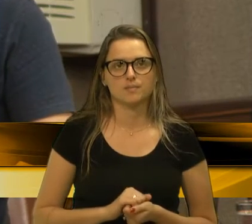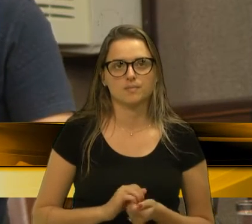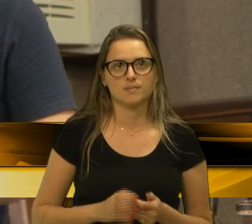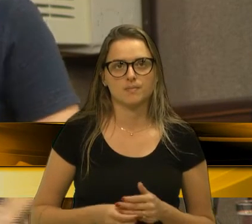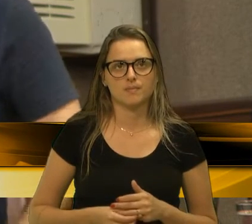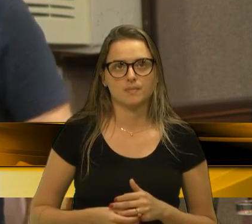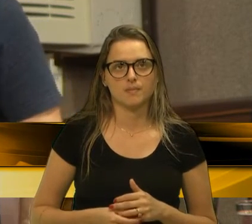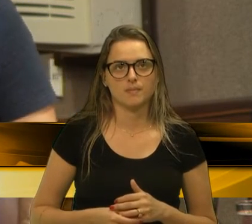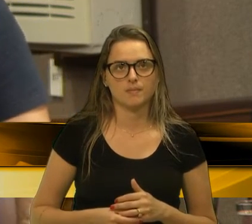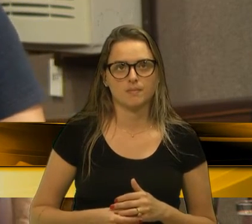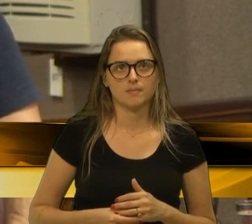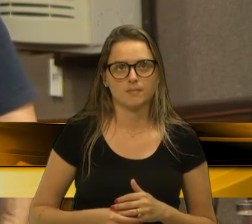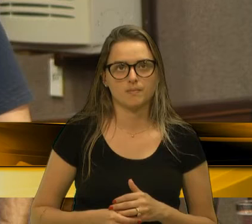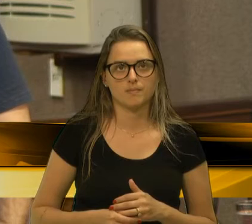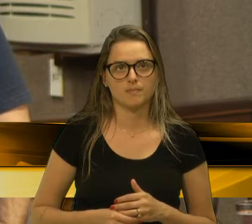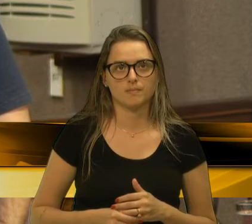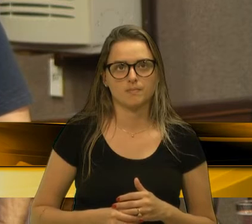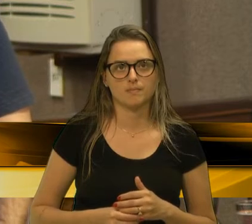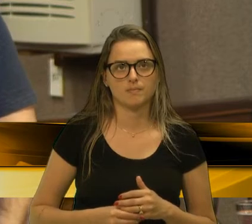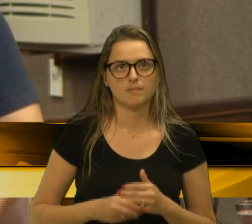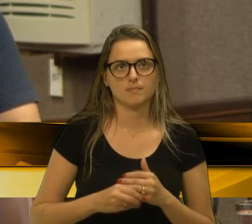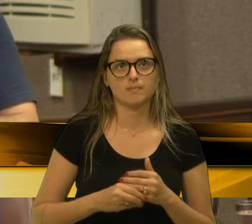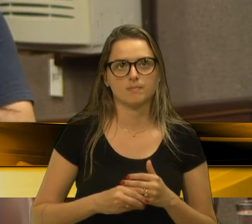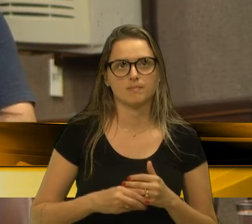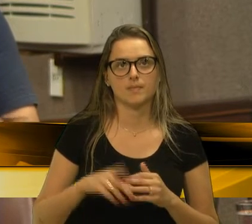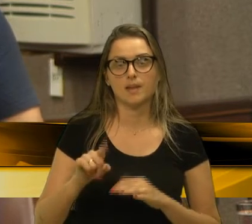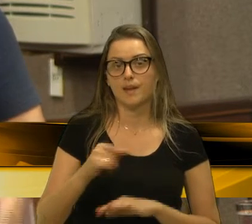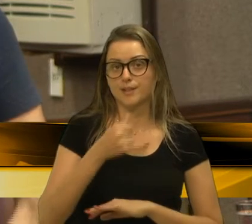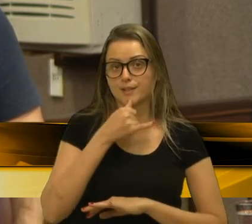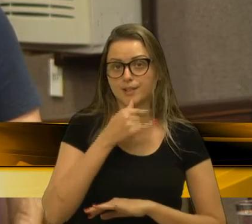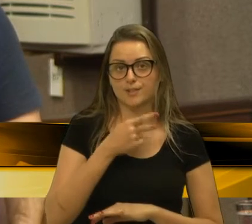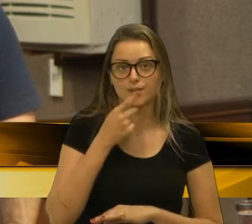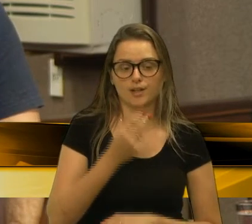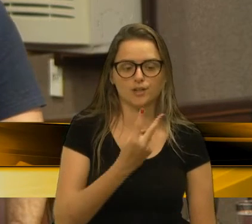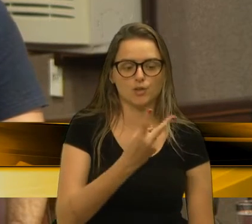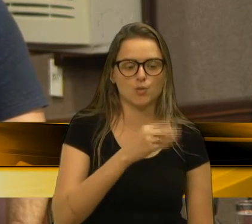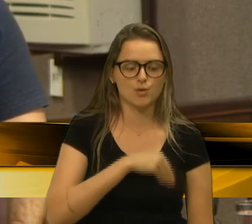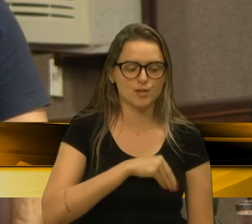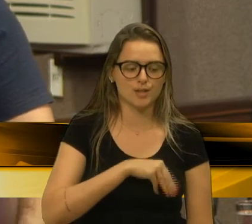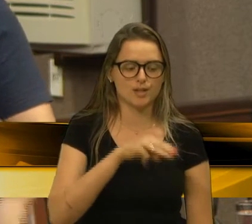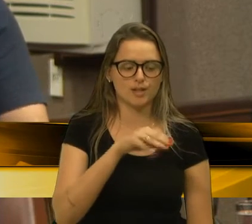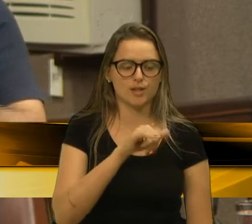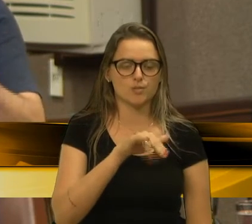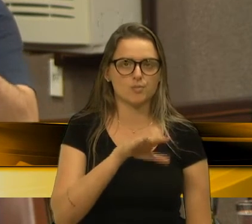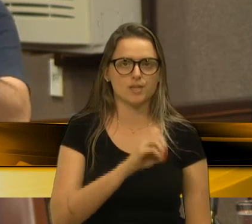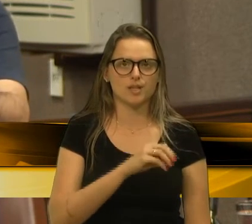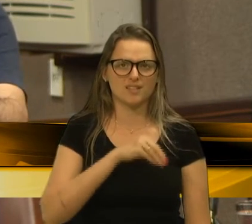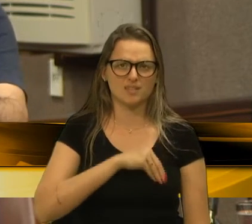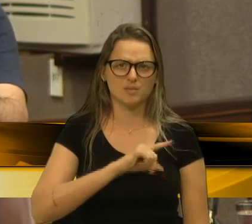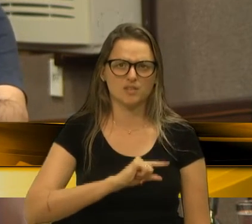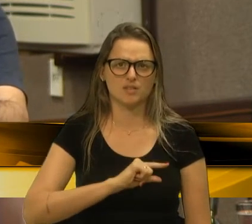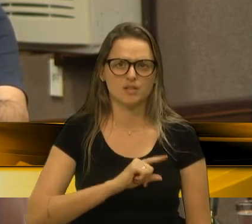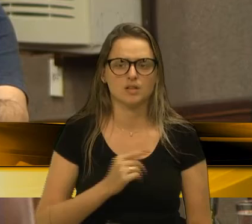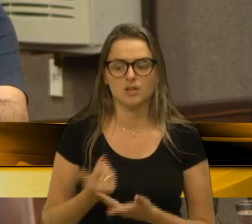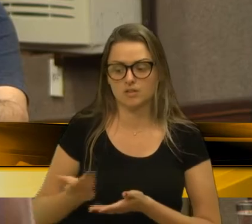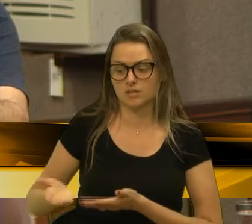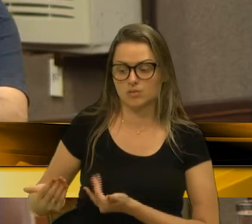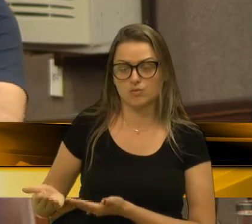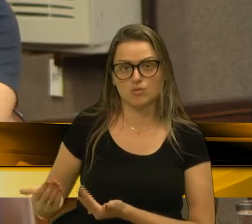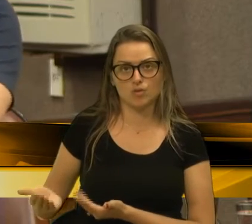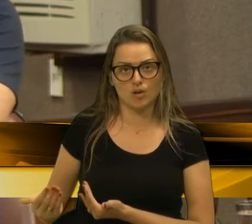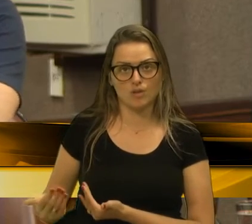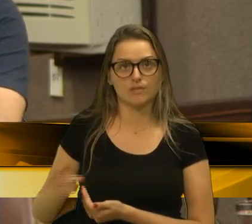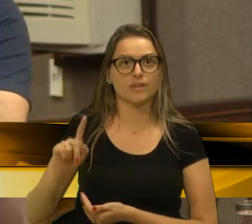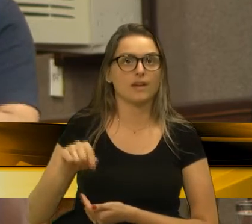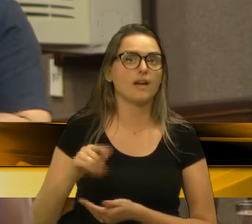é lamentável, vereador. Porque dizer que um jovem tem que ganhar no máximo os 2 salários mínimos, sendo que esse jovem, muitas vezes, é o